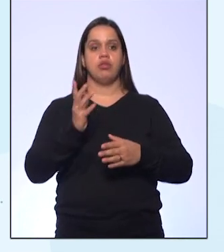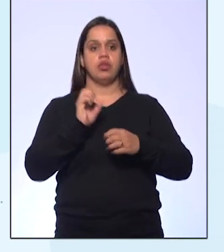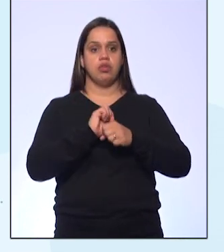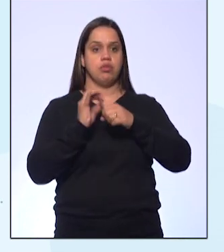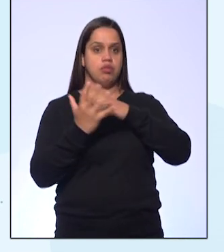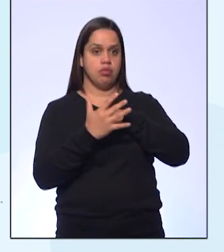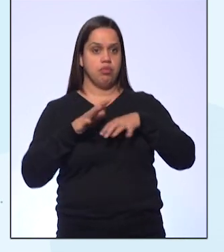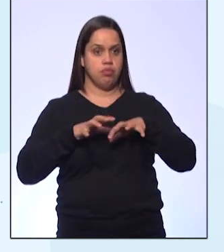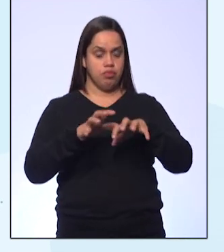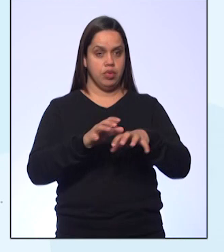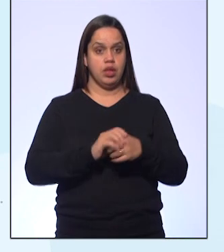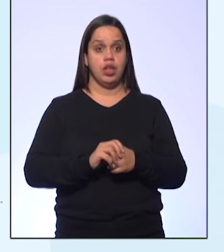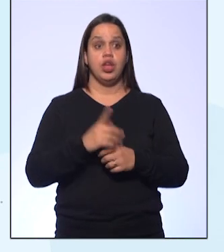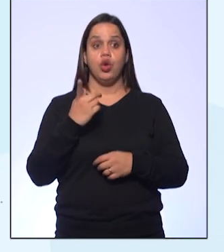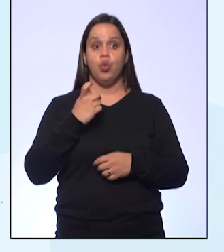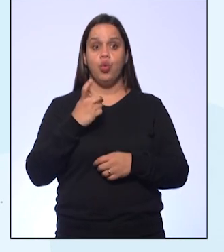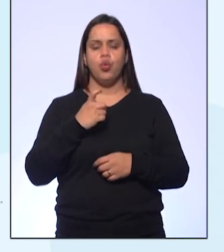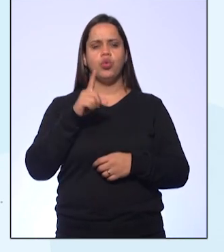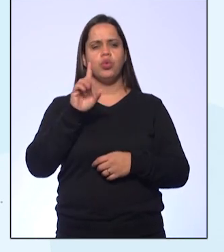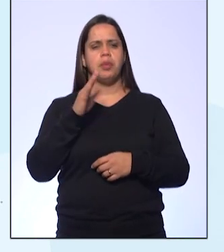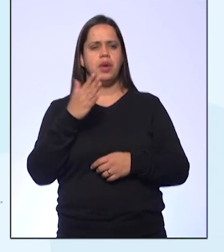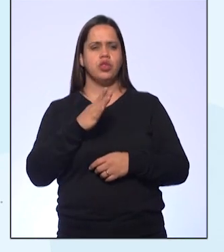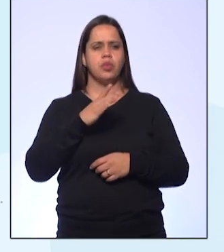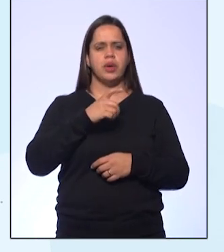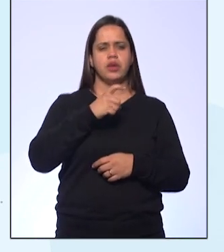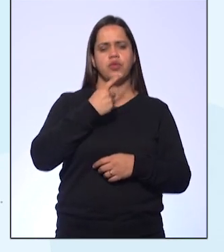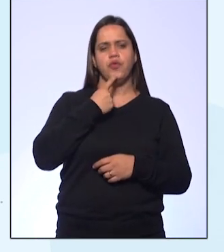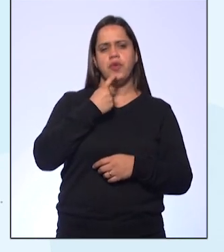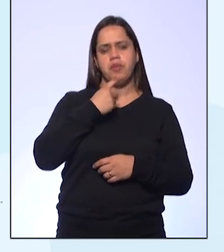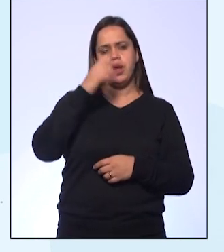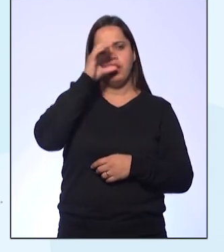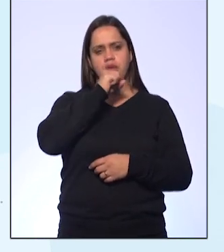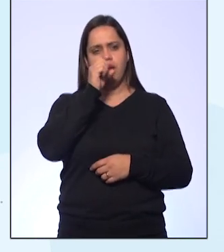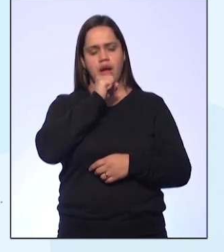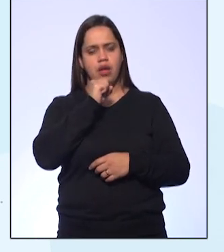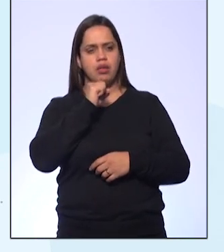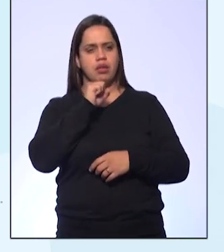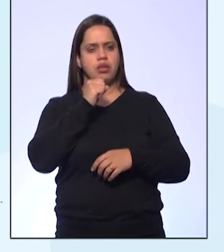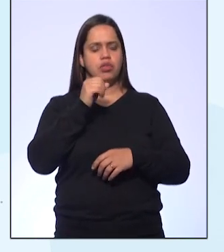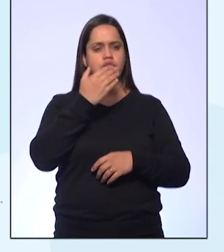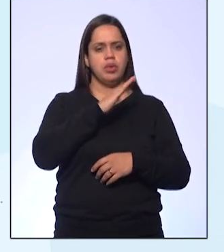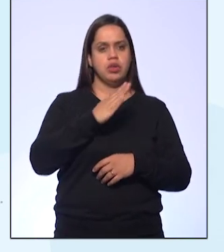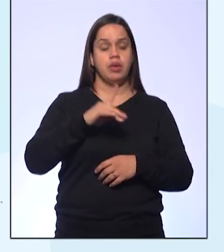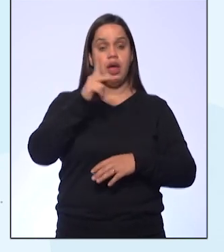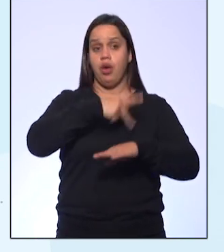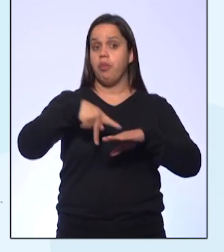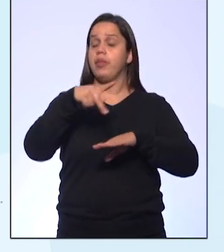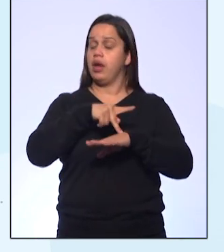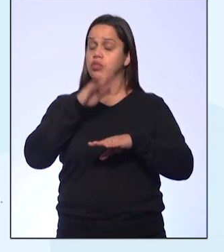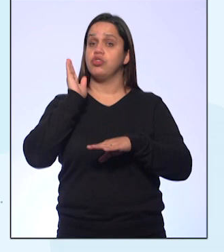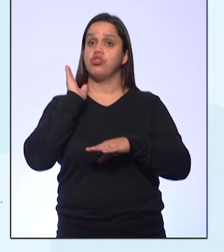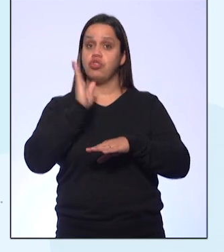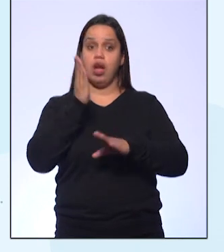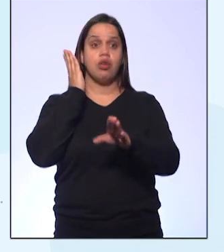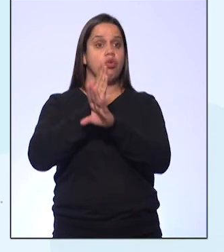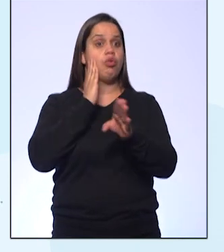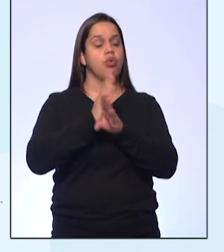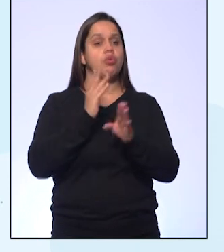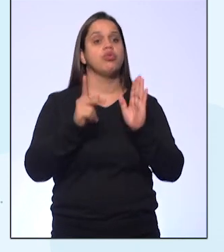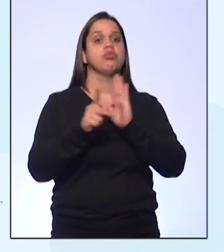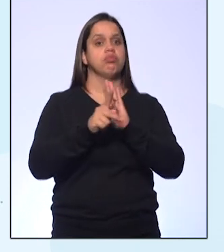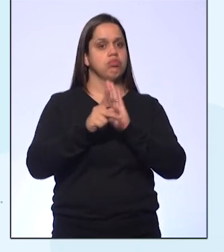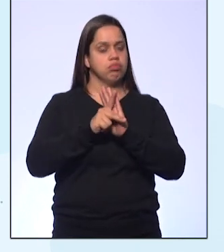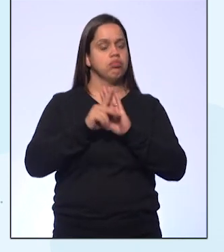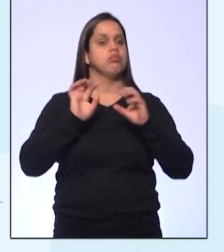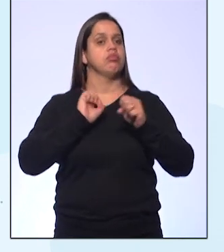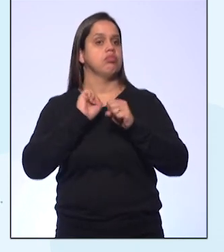na tonalidade vermelho, né, laranja, é o único país com casos confirmados de coronavírus. E